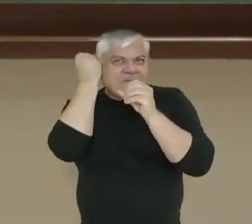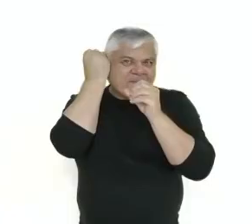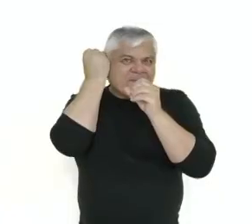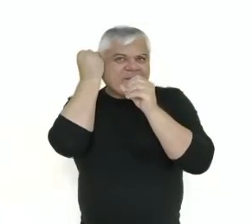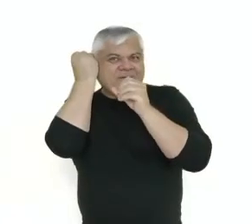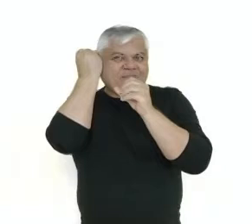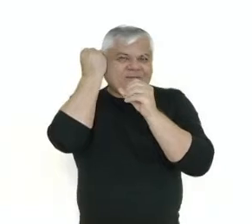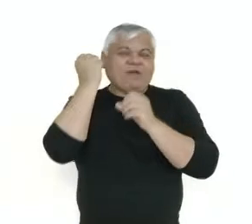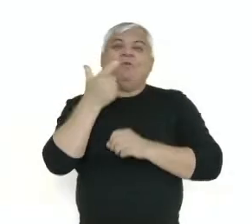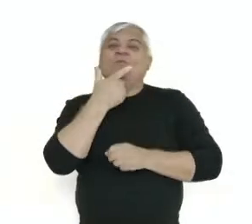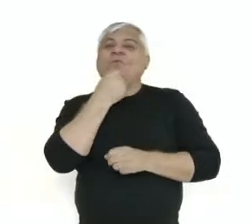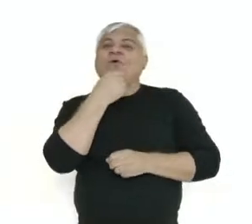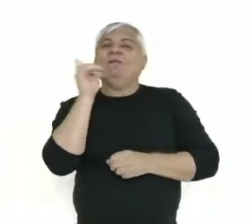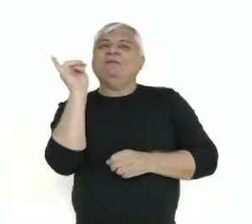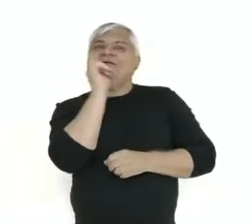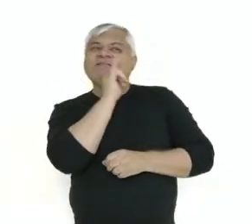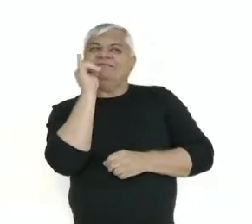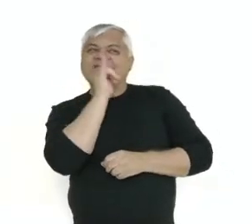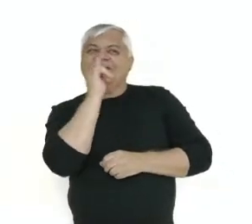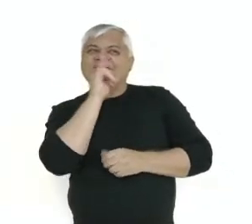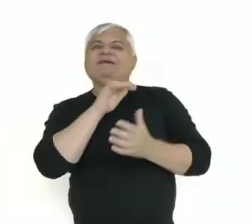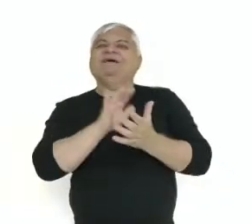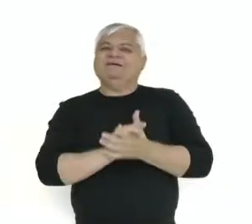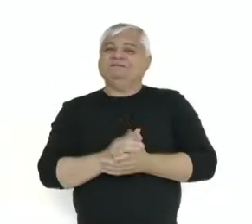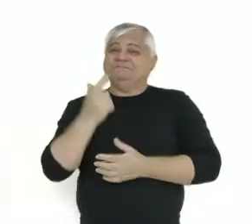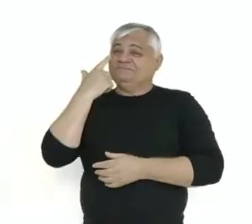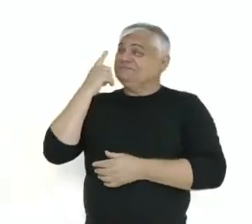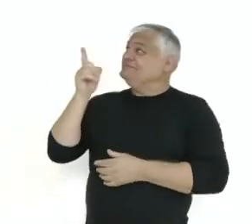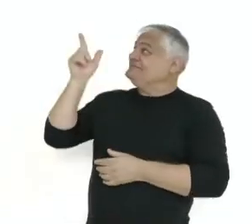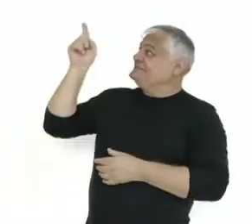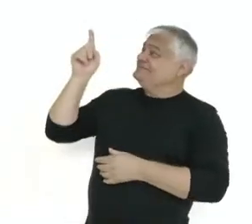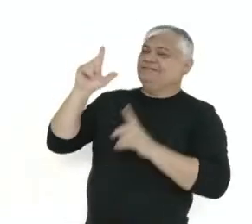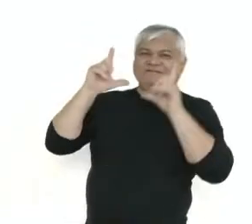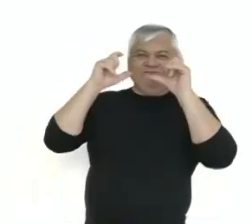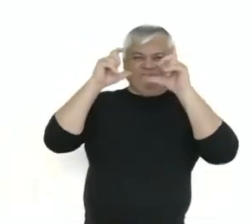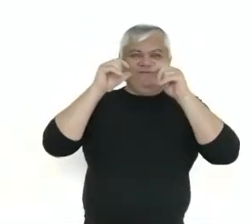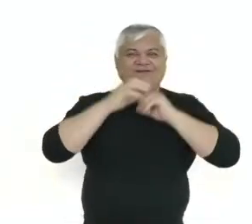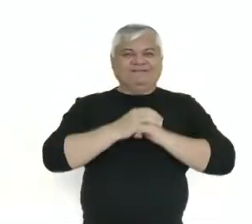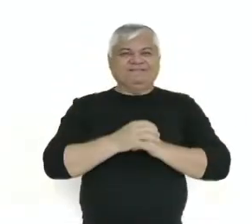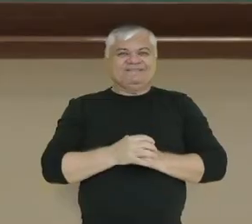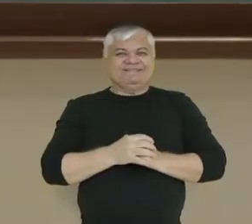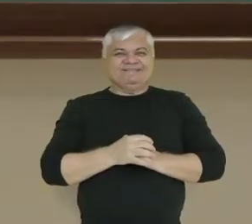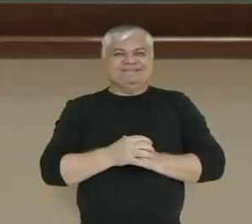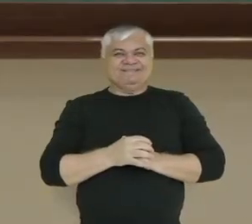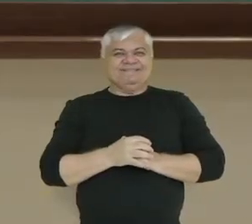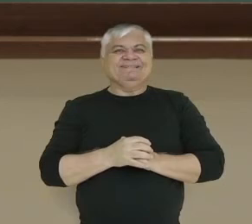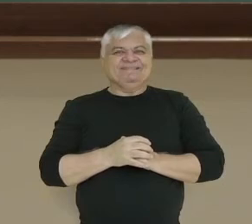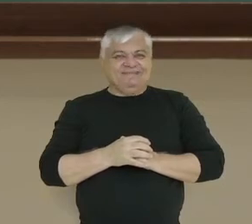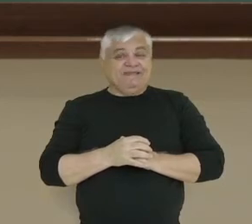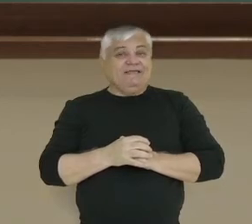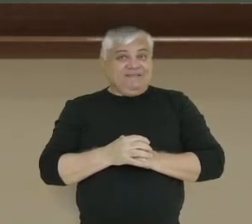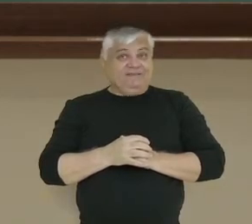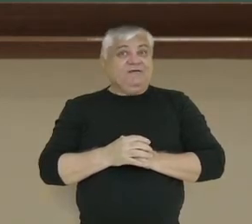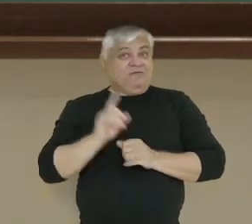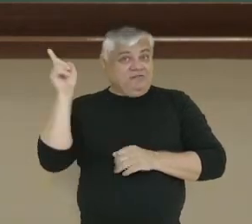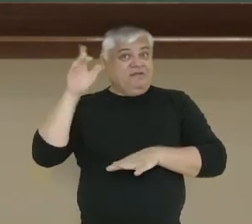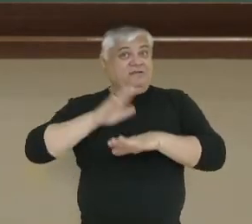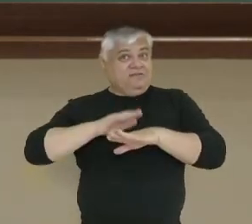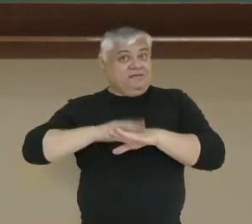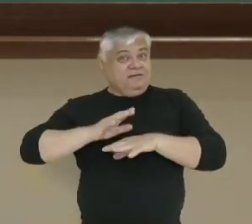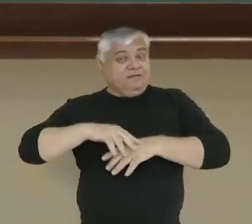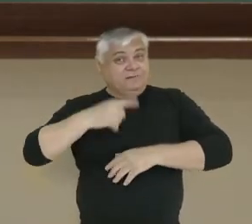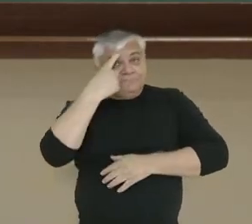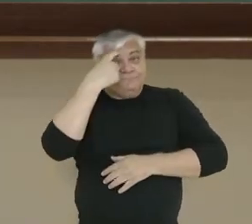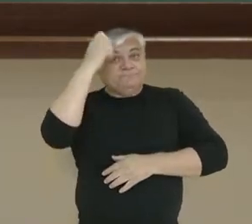pelo italiano Antonio Santi Giuseppe Melzi. Muitas pessoas não colocam esse crédito a ele, mas